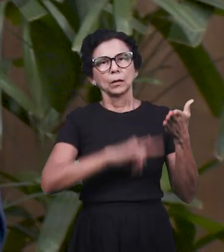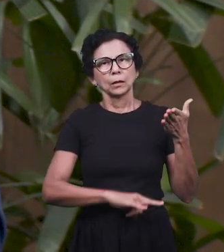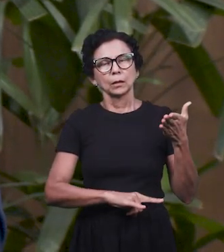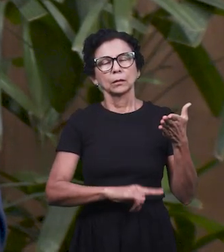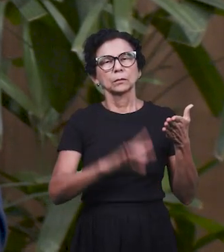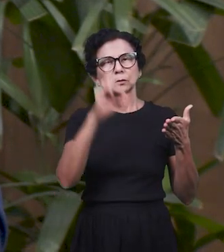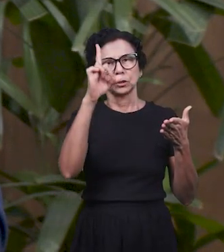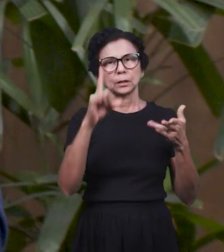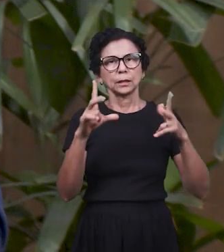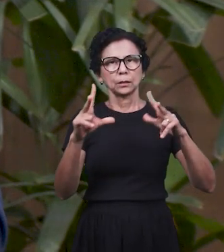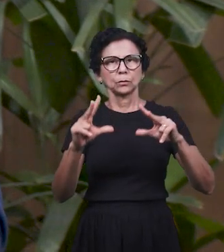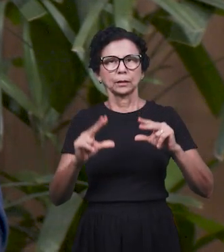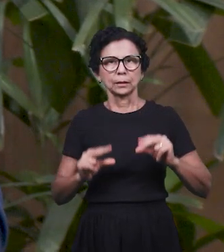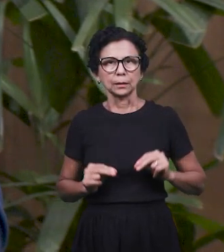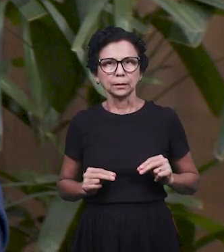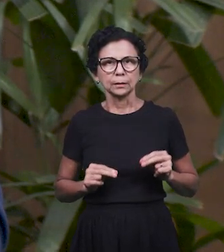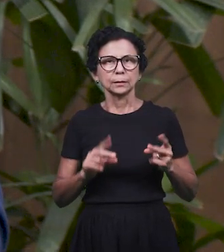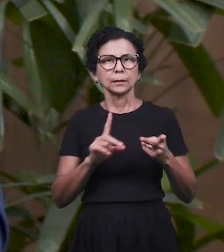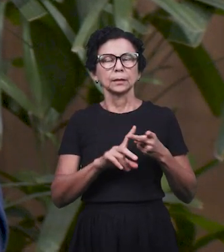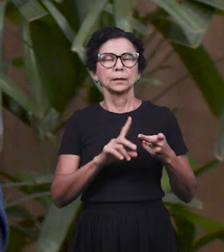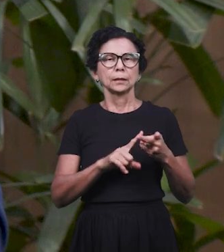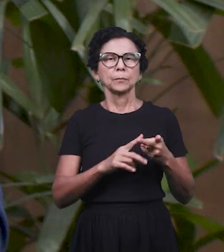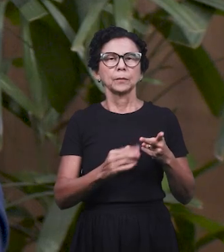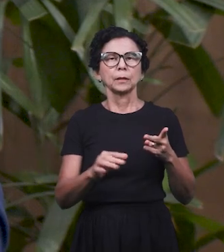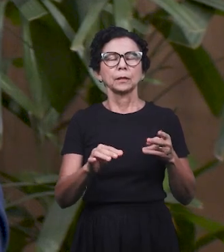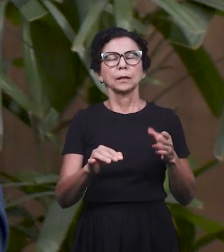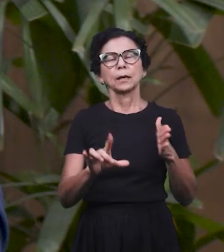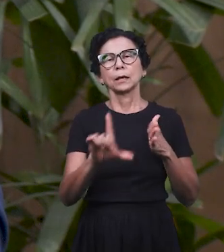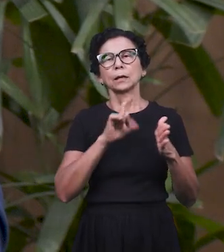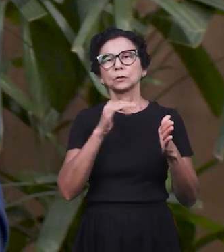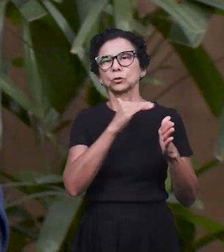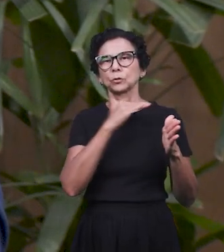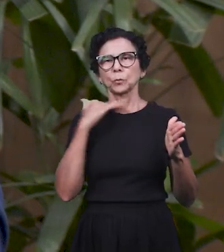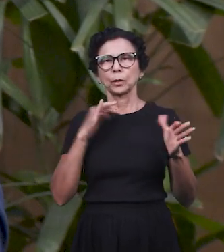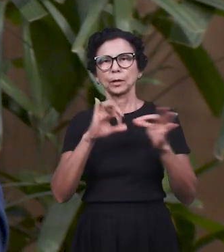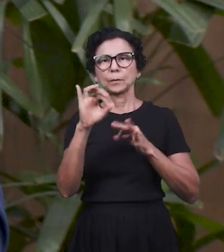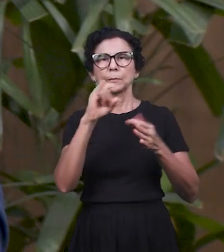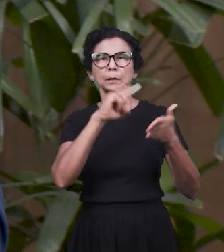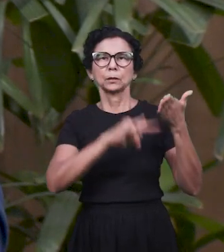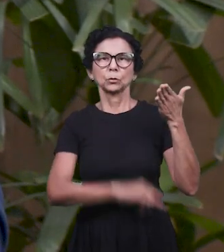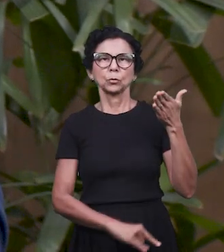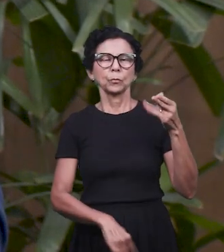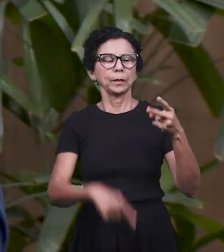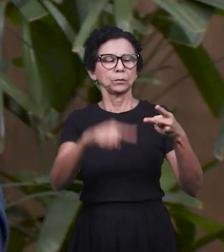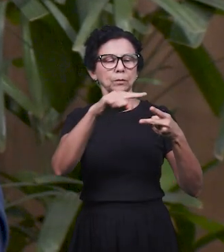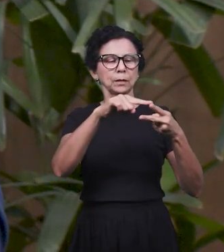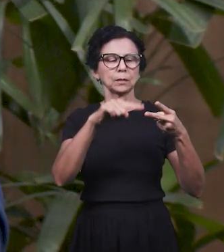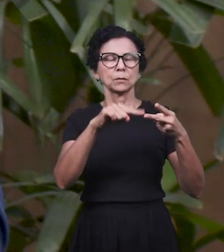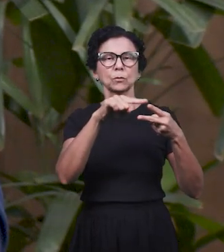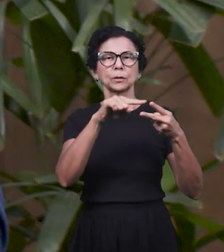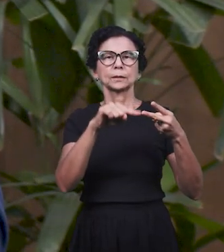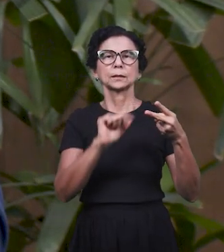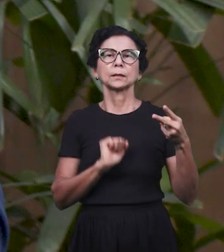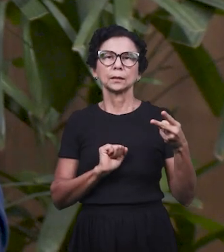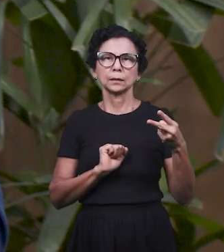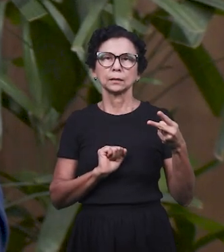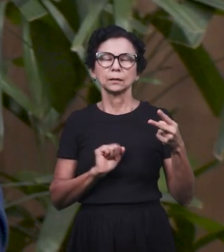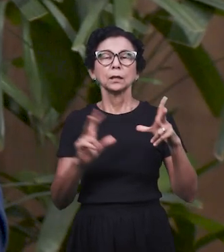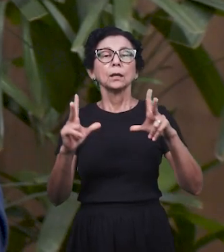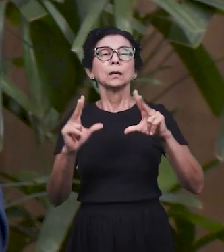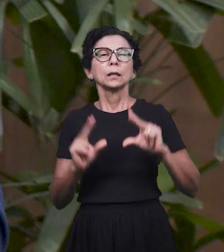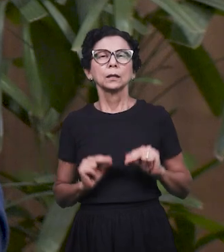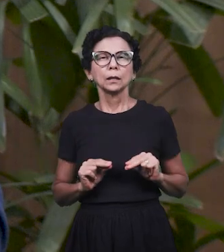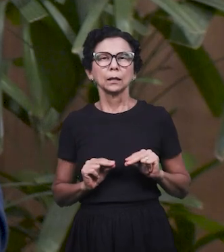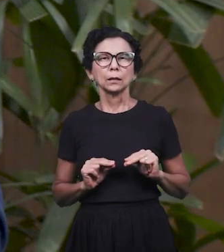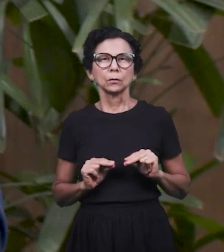com o inventário, é importante que, no caso daquele familiar tenha falecido, qualquer um dos herdeiros, ele pode abrir o